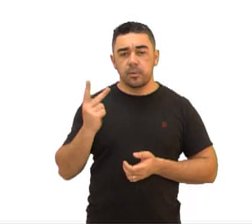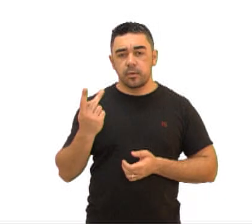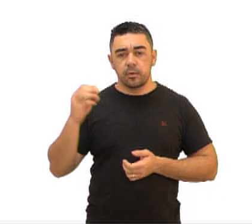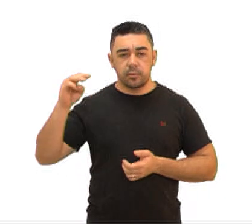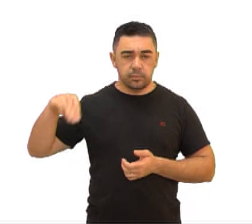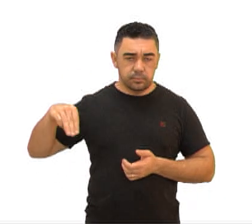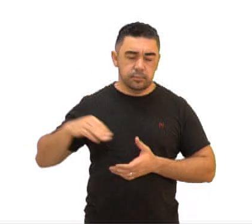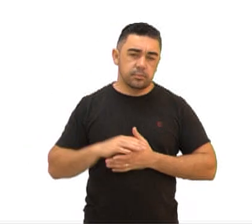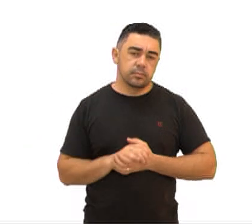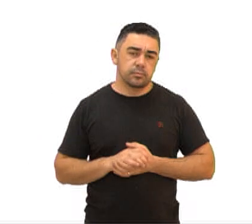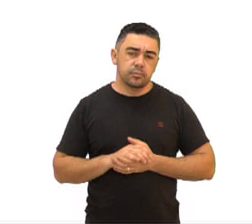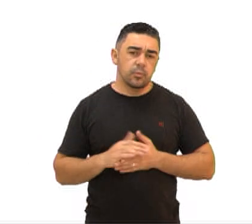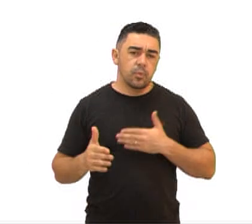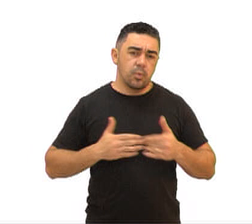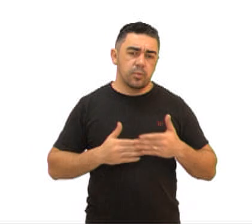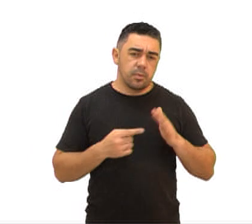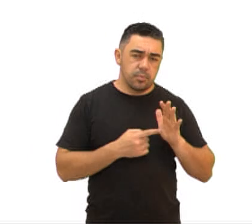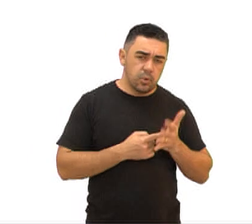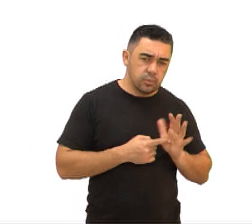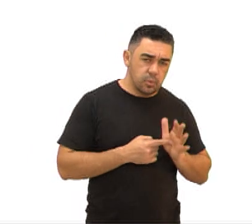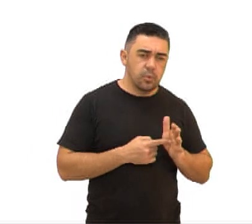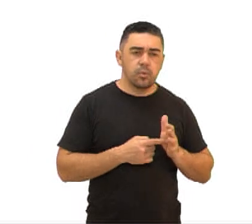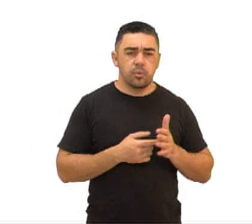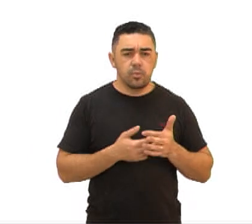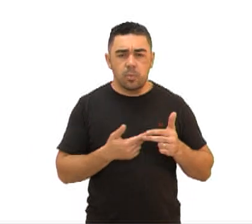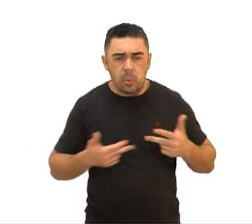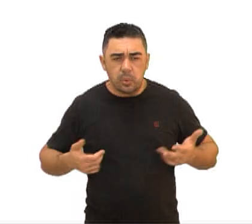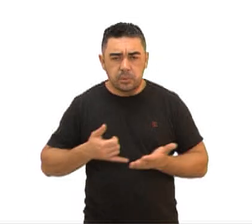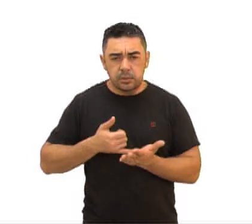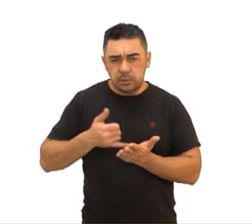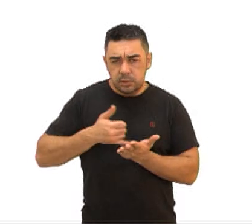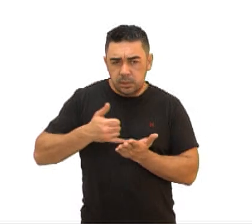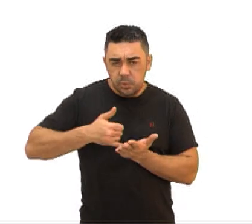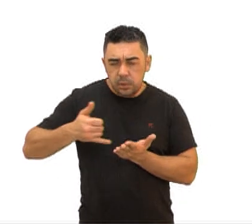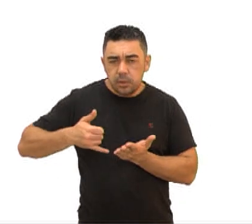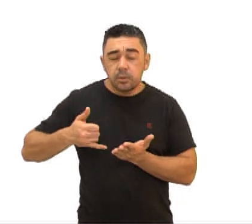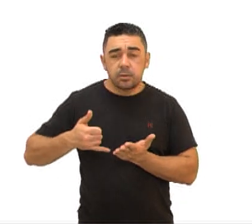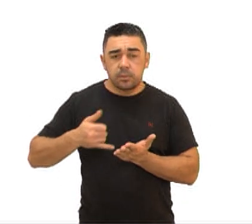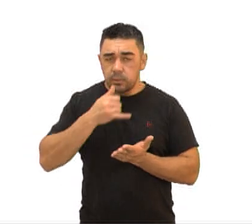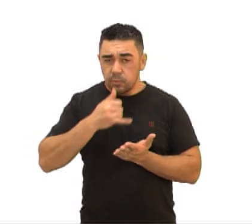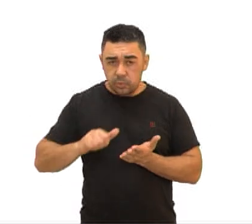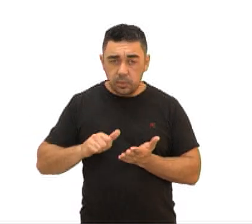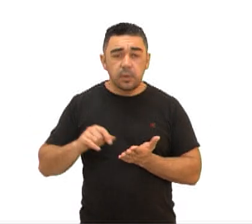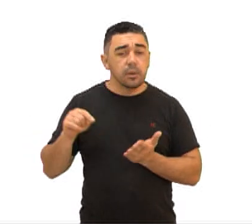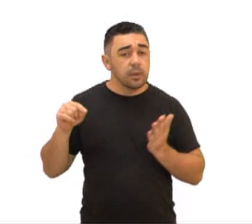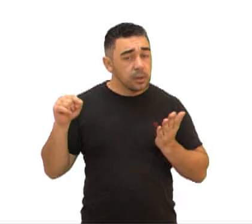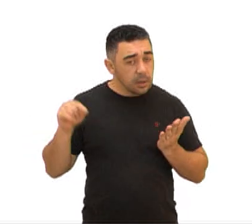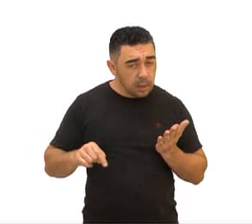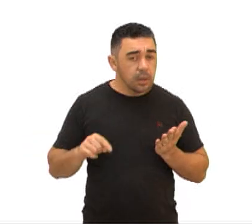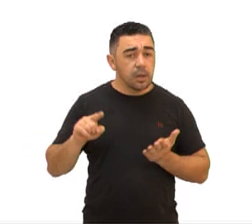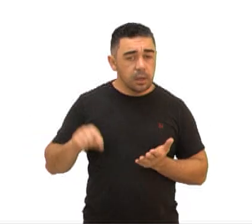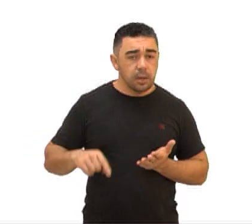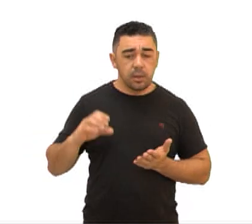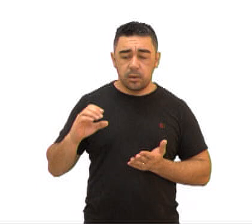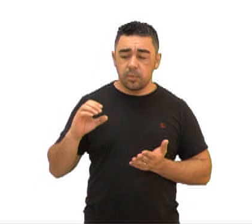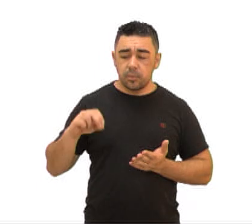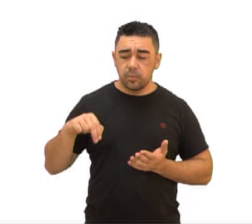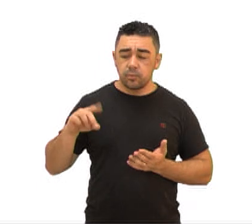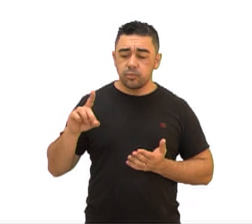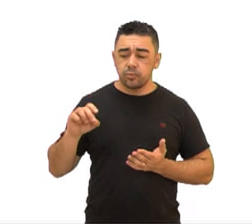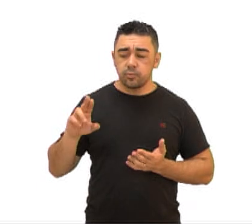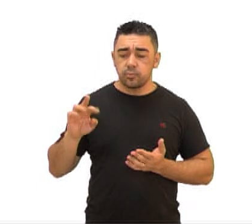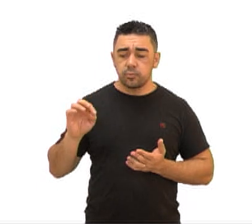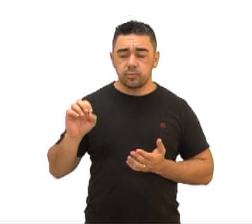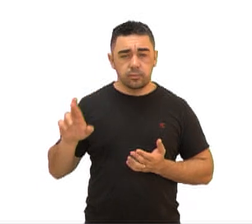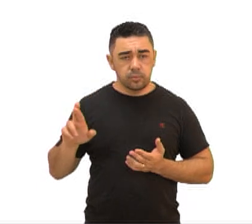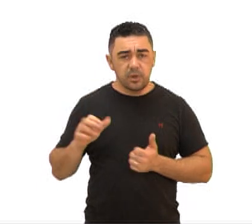Todo receptor, máquina ou circuito, né, pode ser interpretado como um condutor. Então, tudo a gente considera